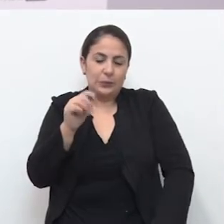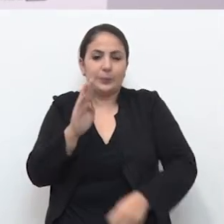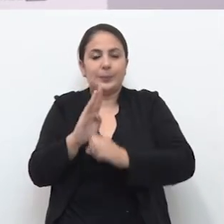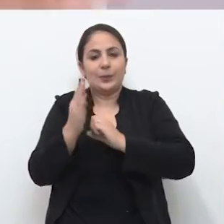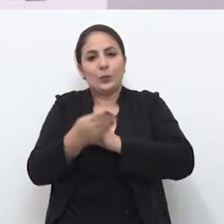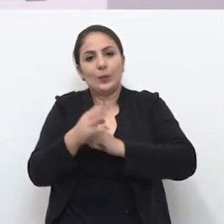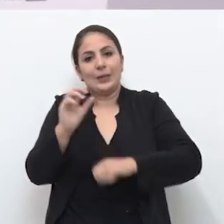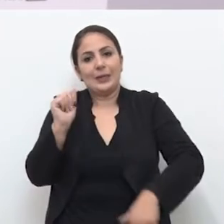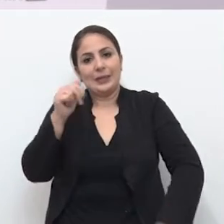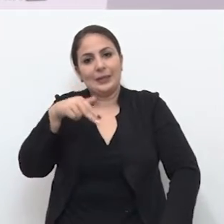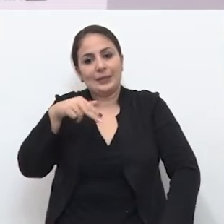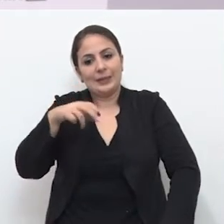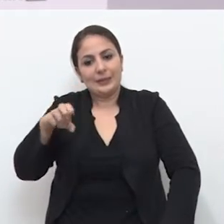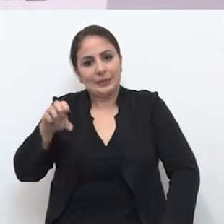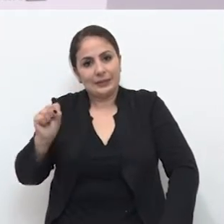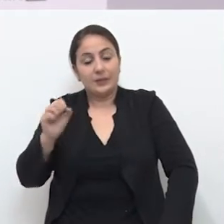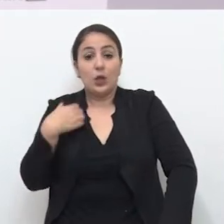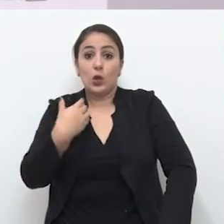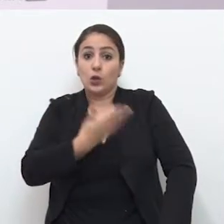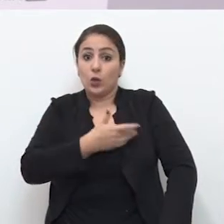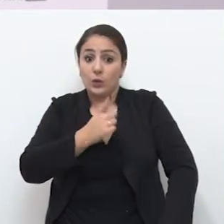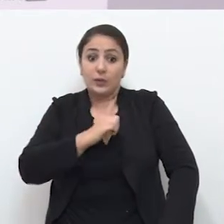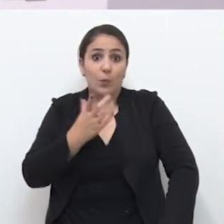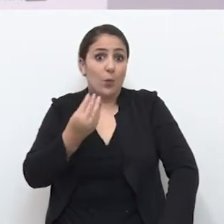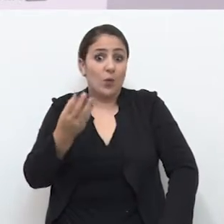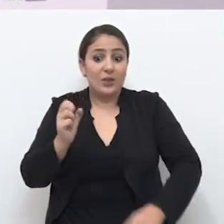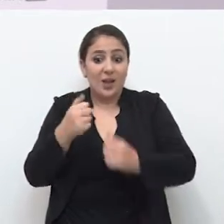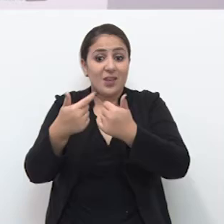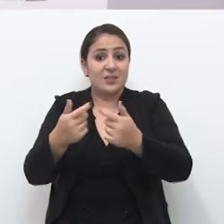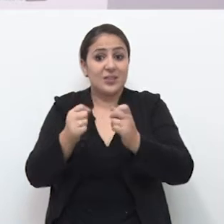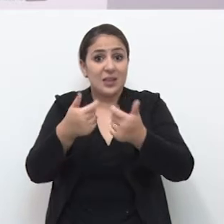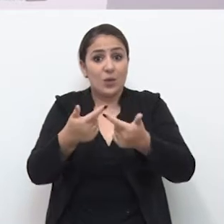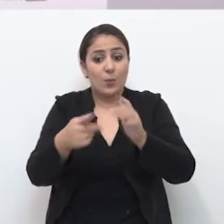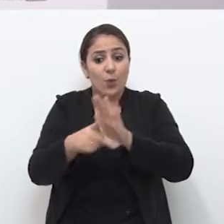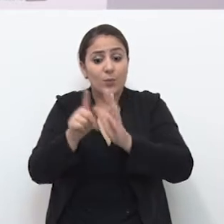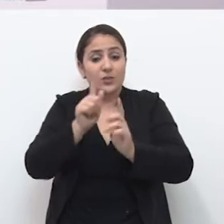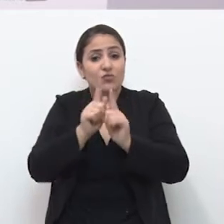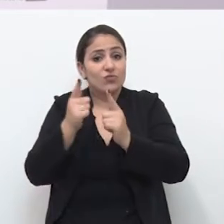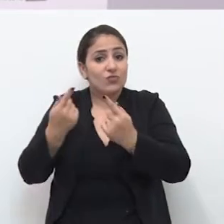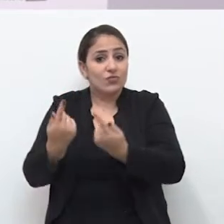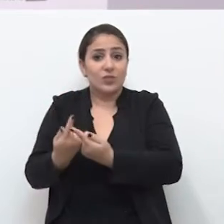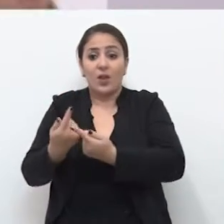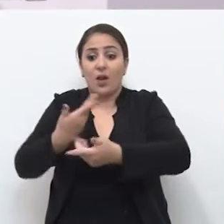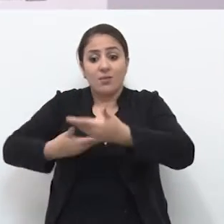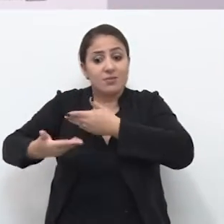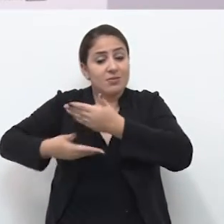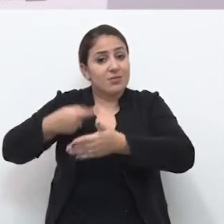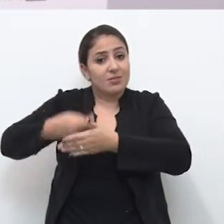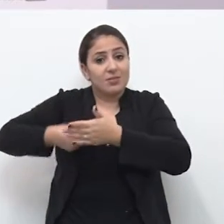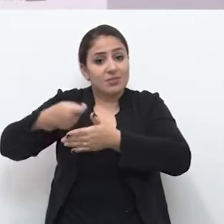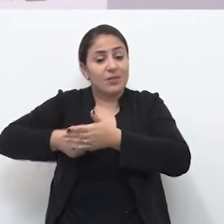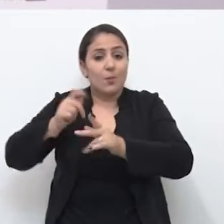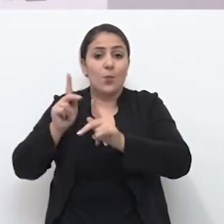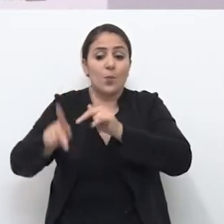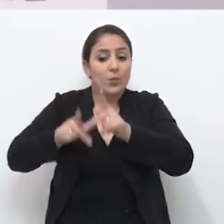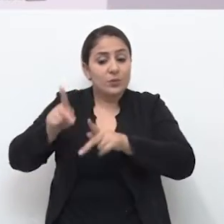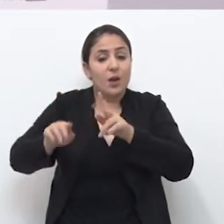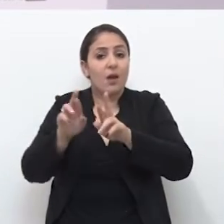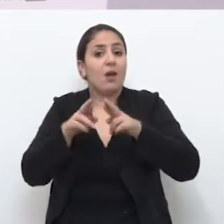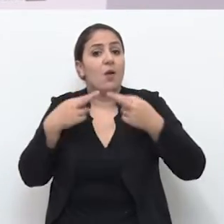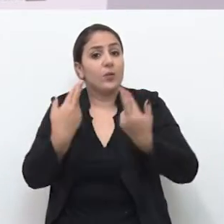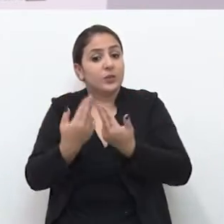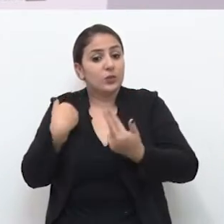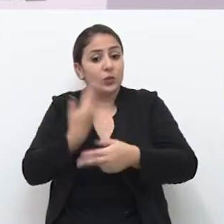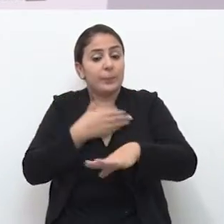na Vila Anes. Então nós temos um conjunto de ações que são ações encaminhadas pelo mandato, que atende à reivindicação da população,